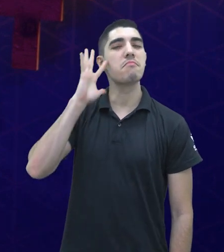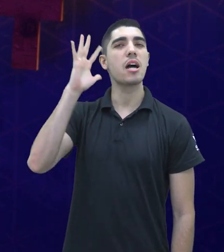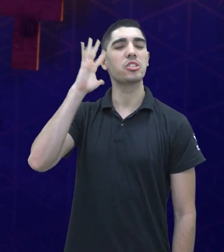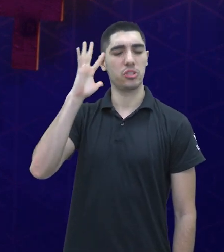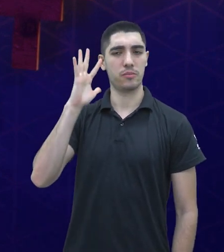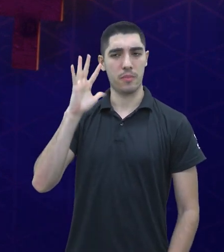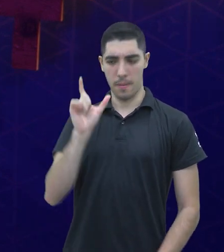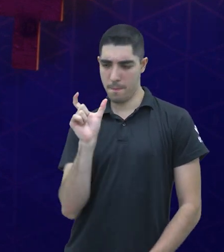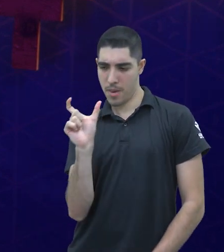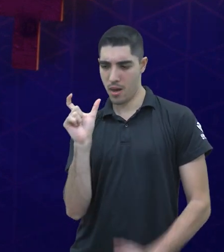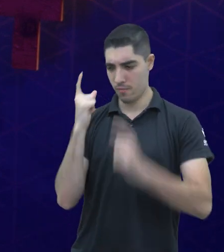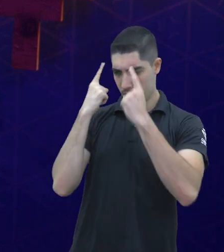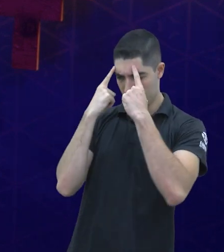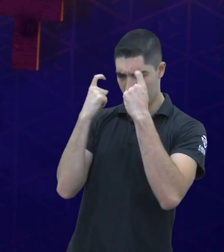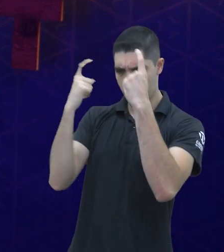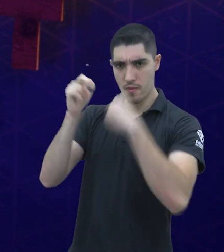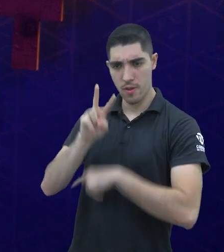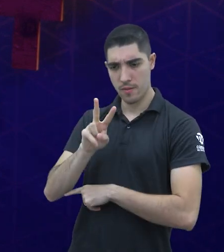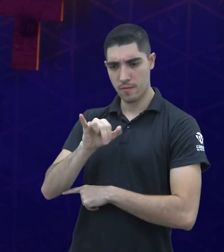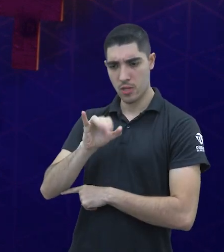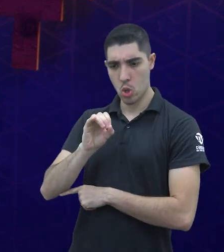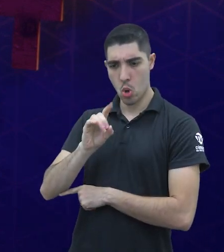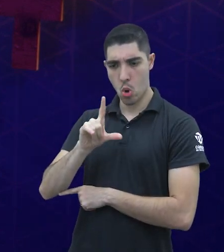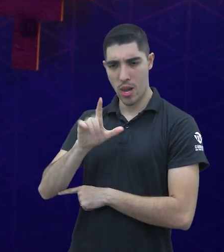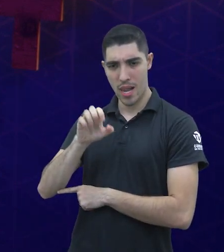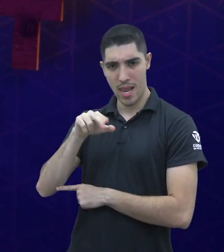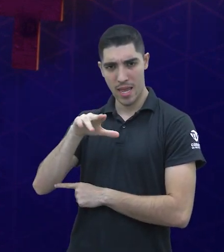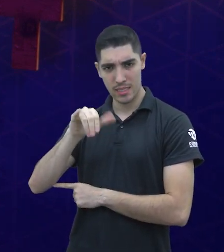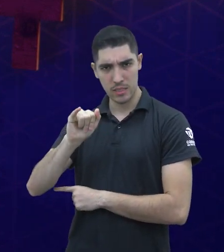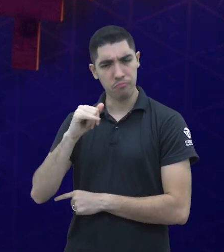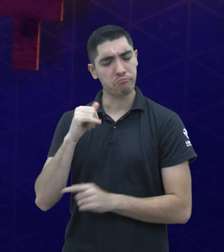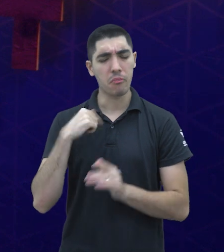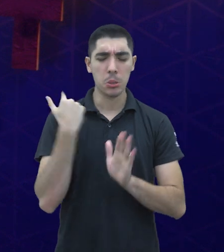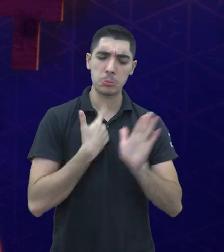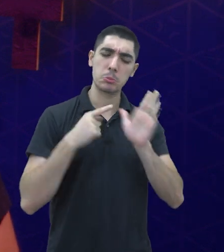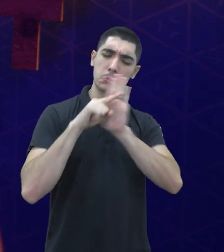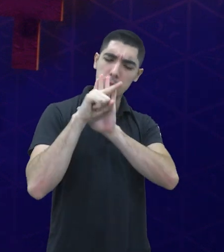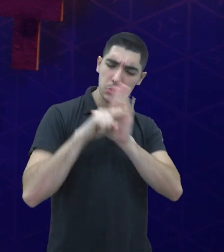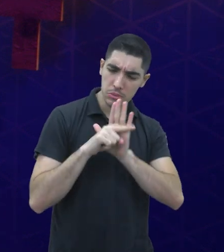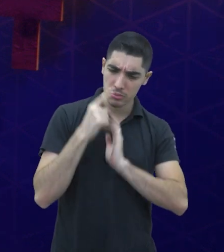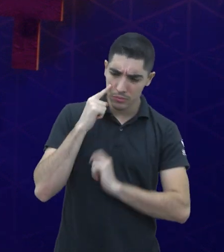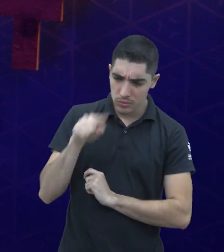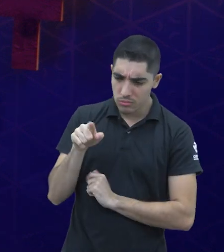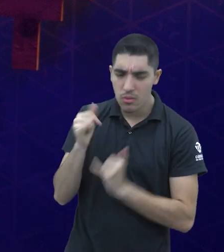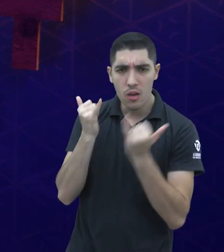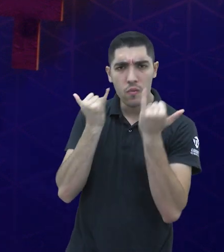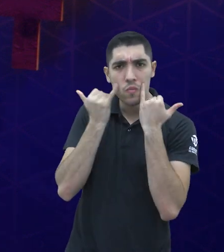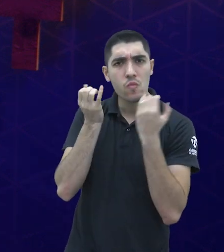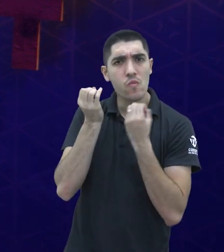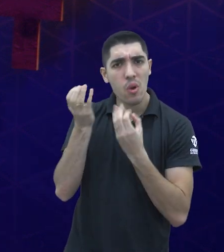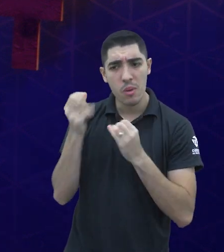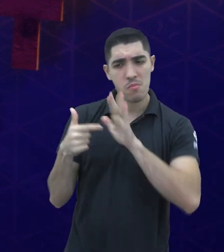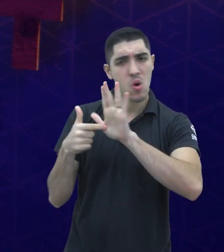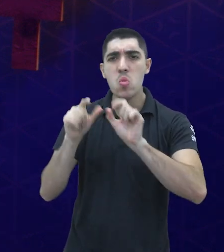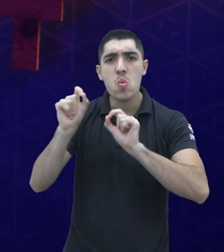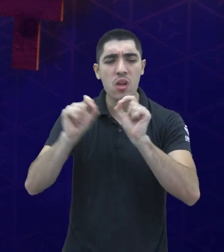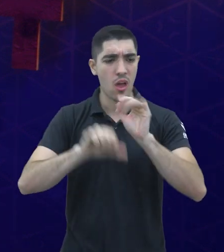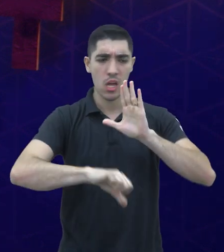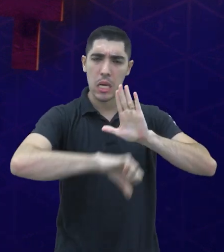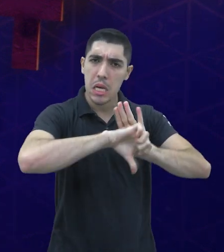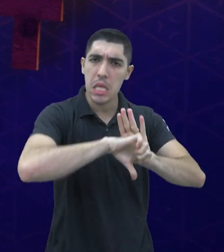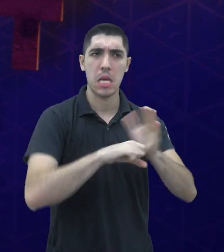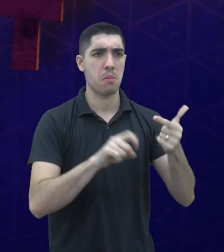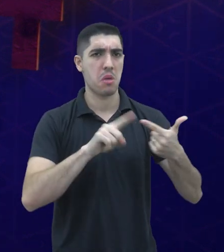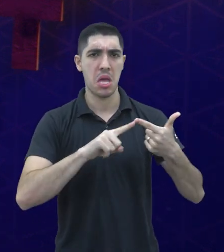Quando a gente pensa em violência, até mesmo quando buscamos dados sobre esse assunto, o que temos são informações envolvendo